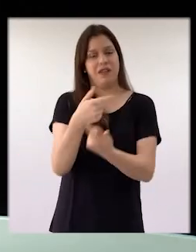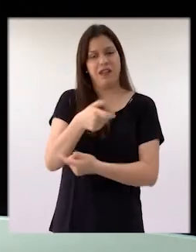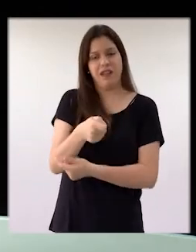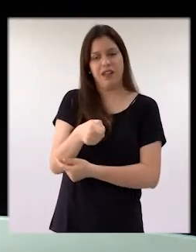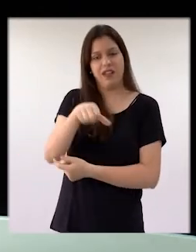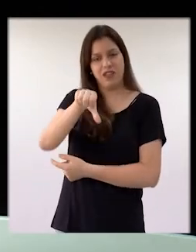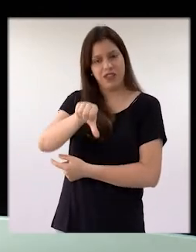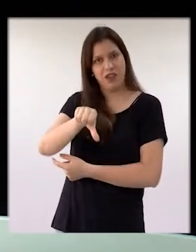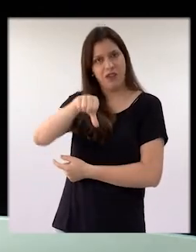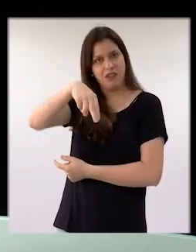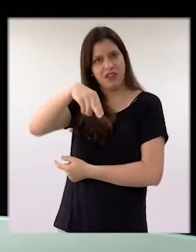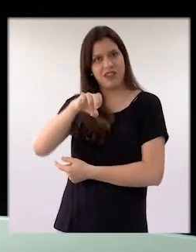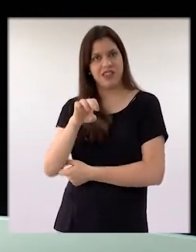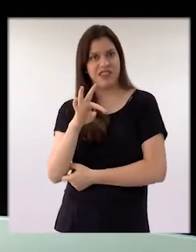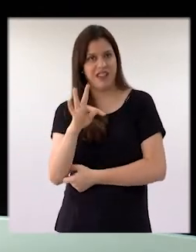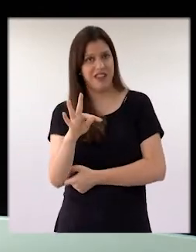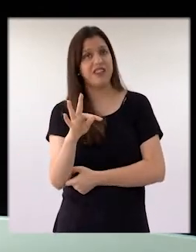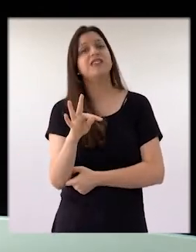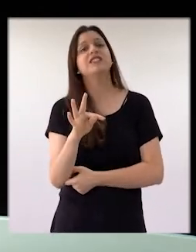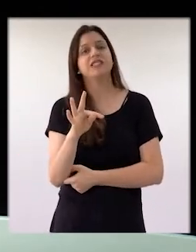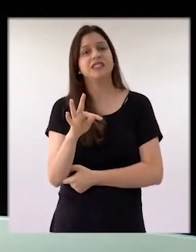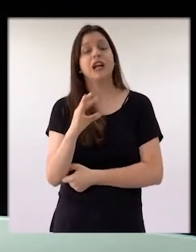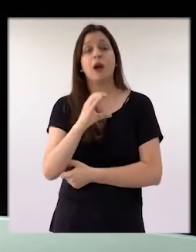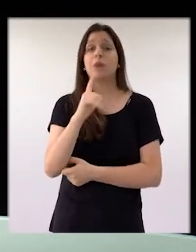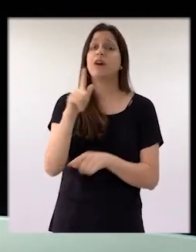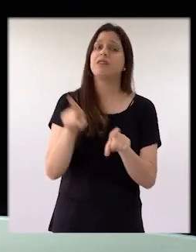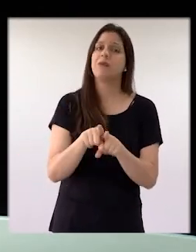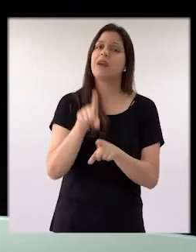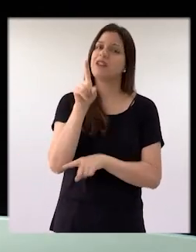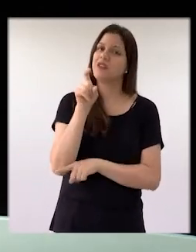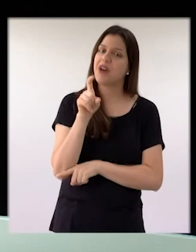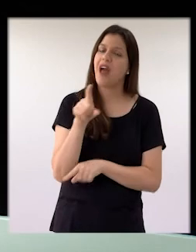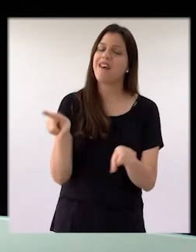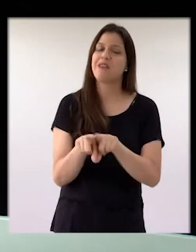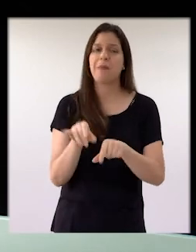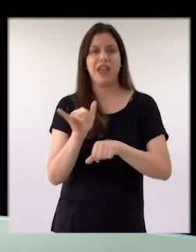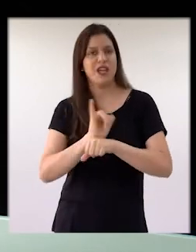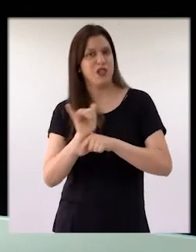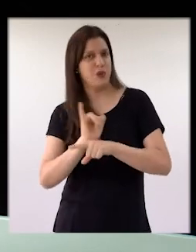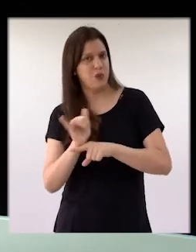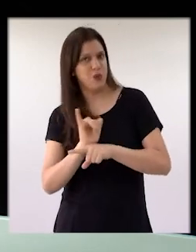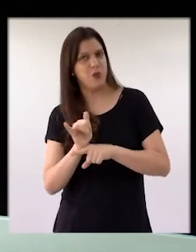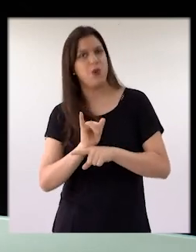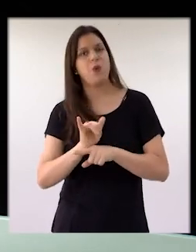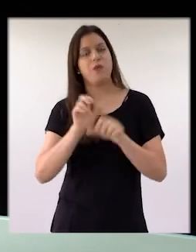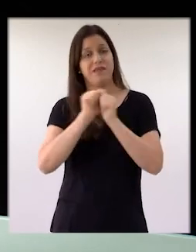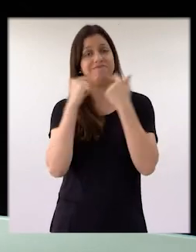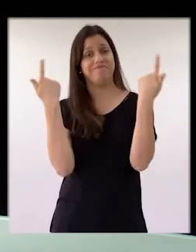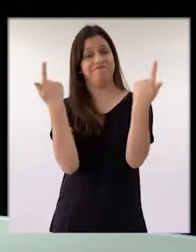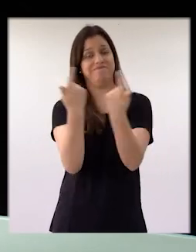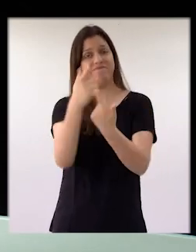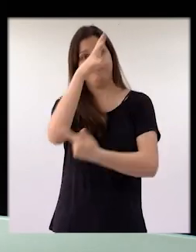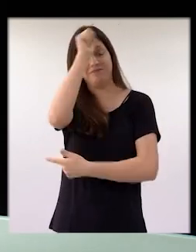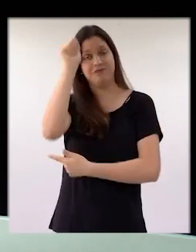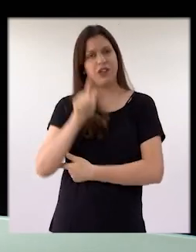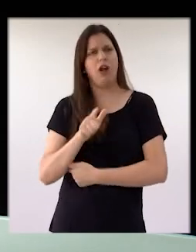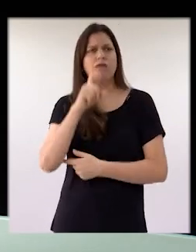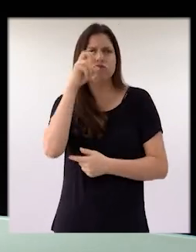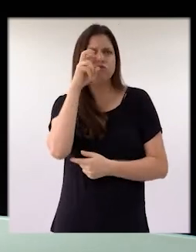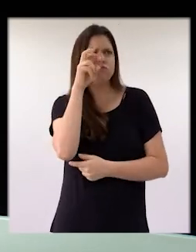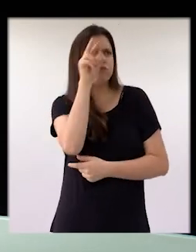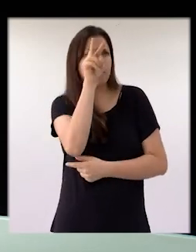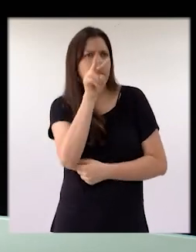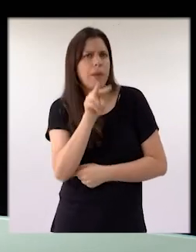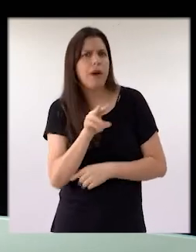ao longo da programação da TV Assembleia, canal 9 da operadora Claronet em Campo Grande, também em Dourados, e também estamos no YouTube da Assembleia